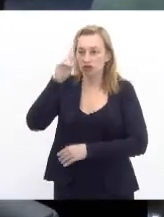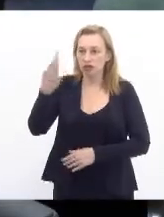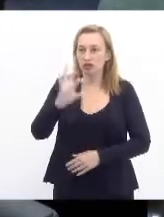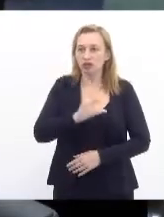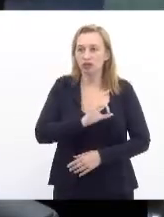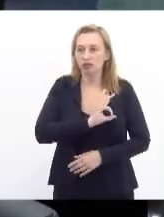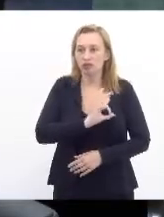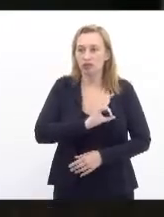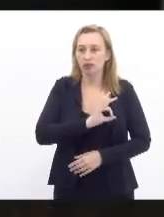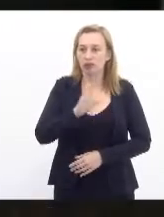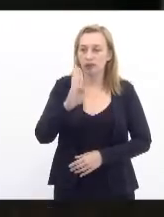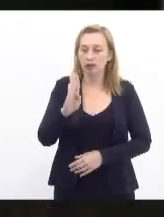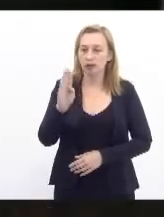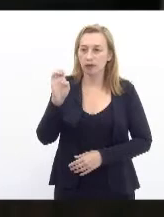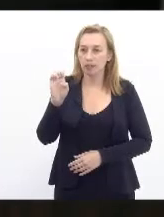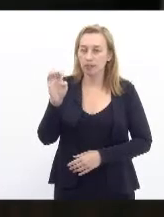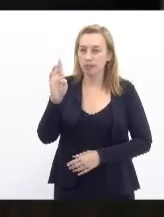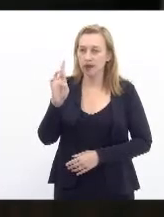Parecer